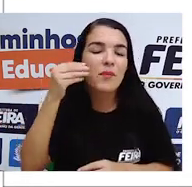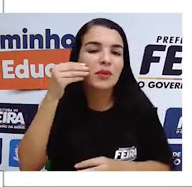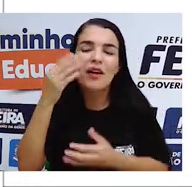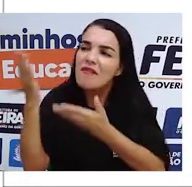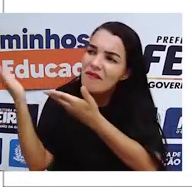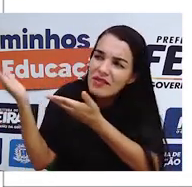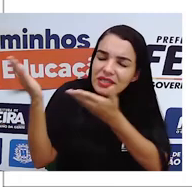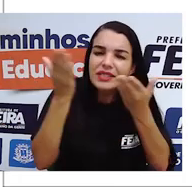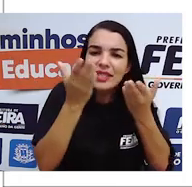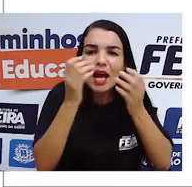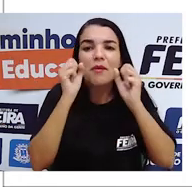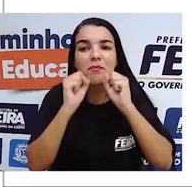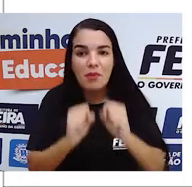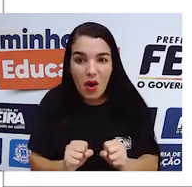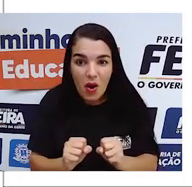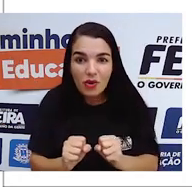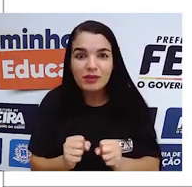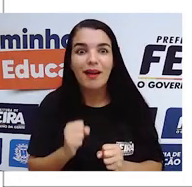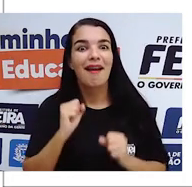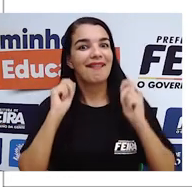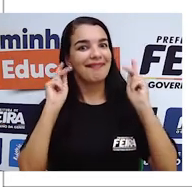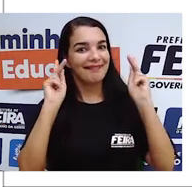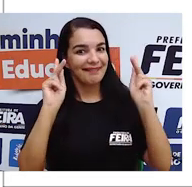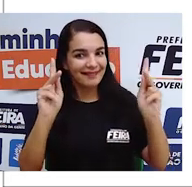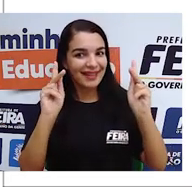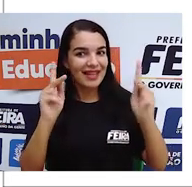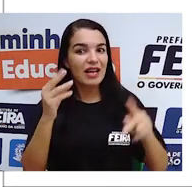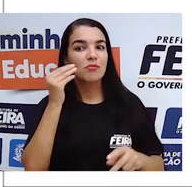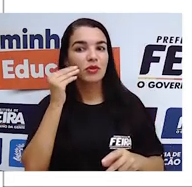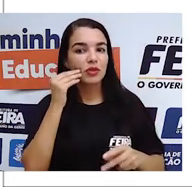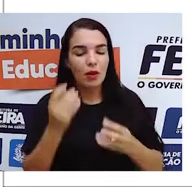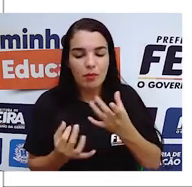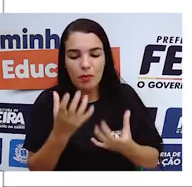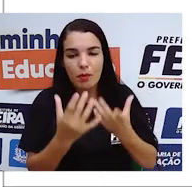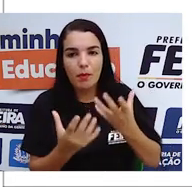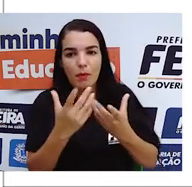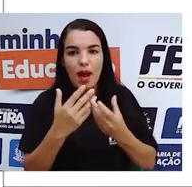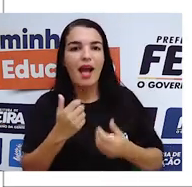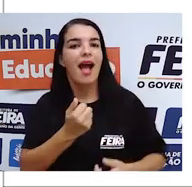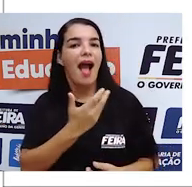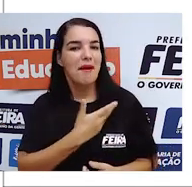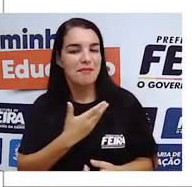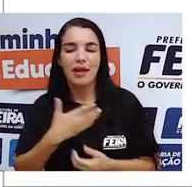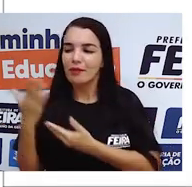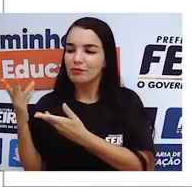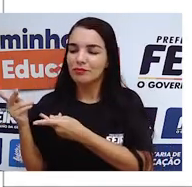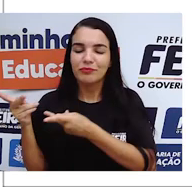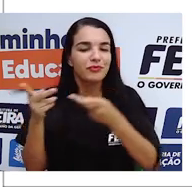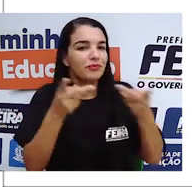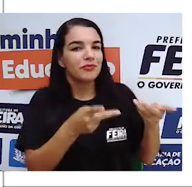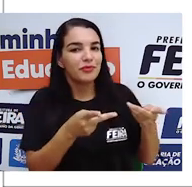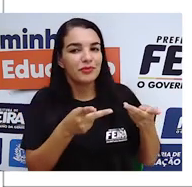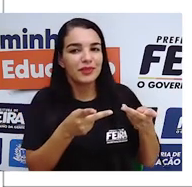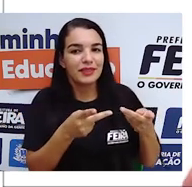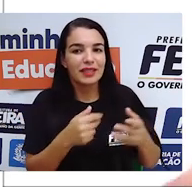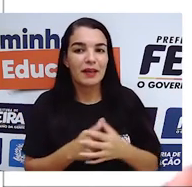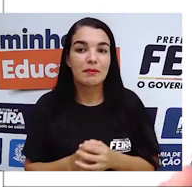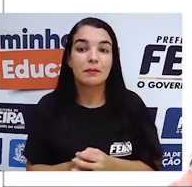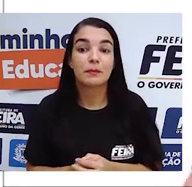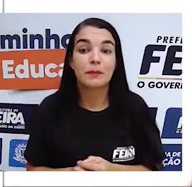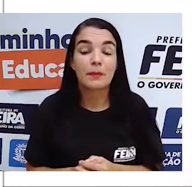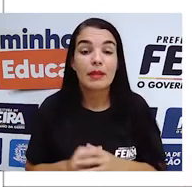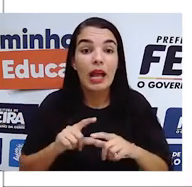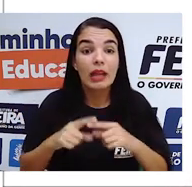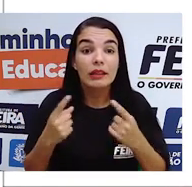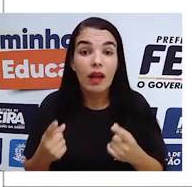seu filho. E deu certo demais. Ela acendeu a fogueira e a amiga ficou sabendo do nascimento dele. De lá